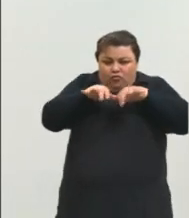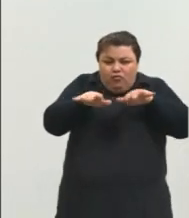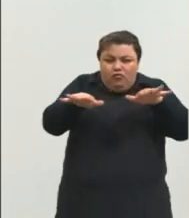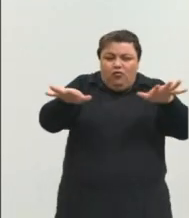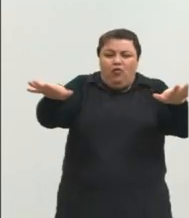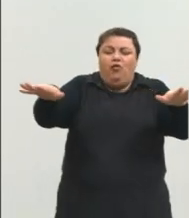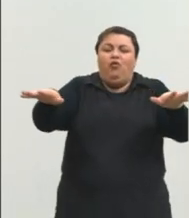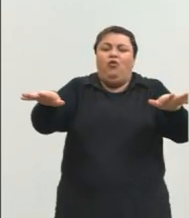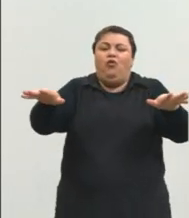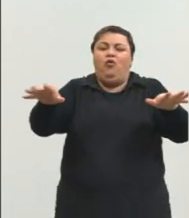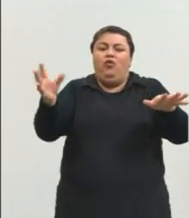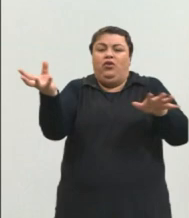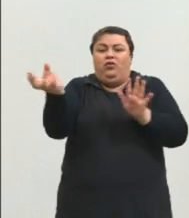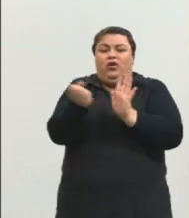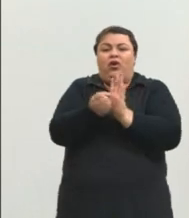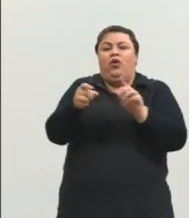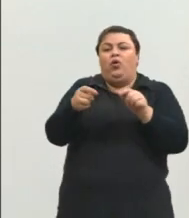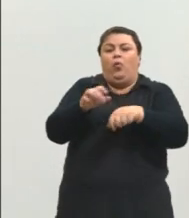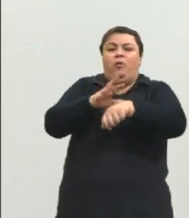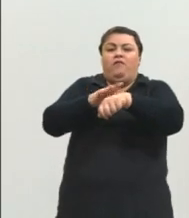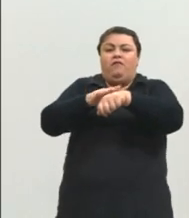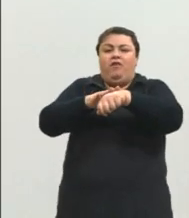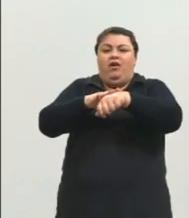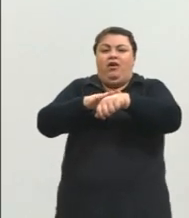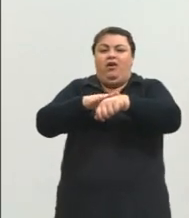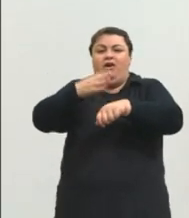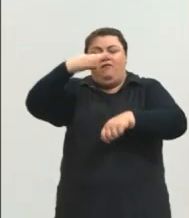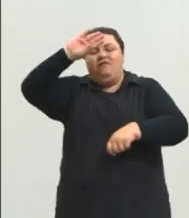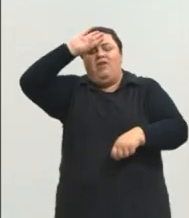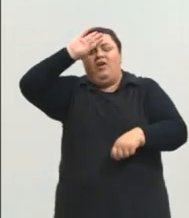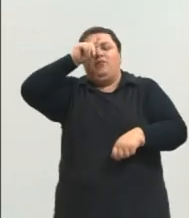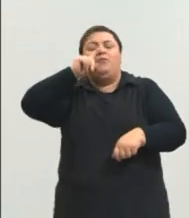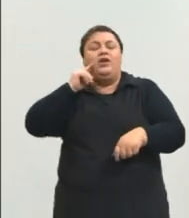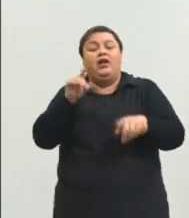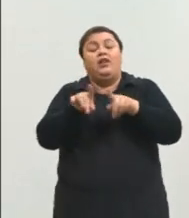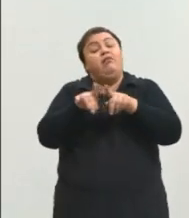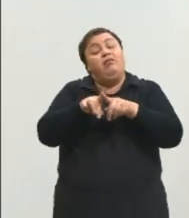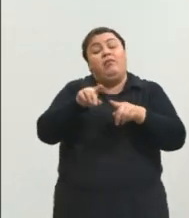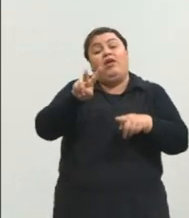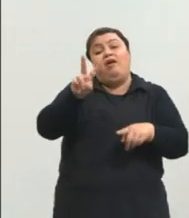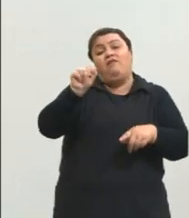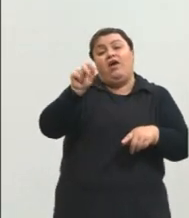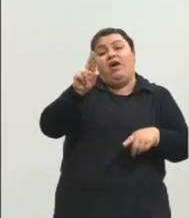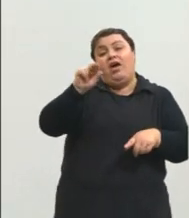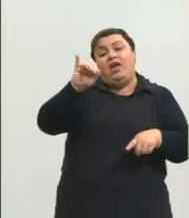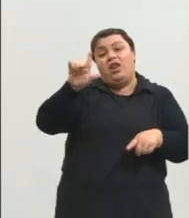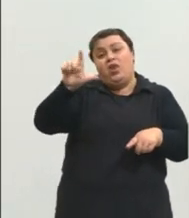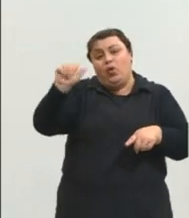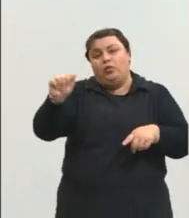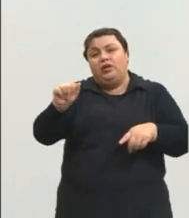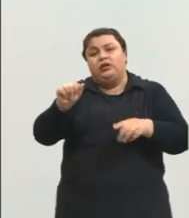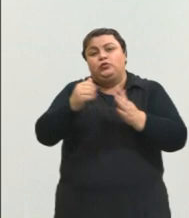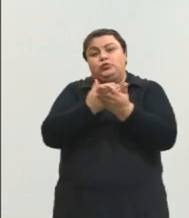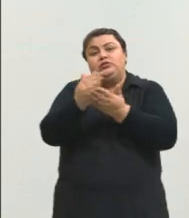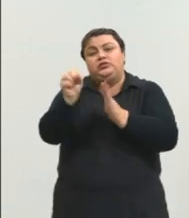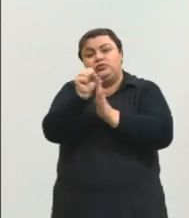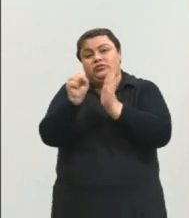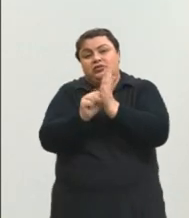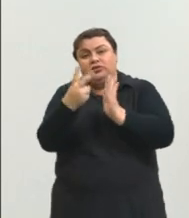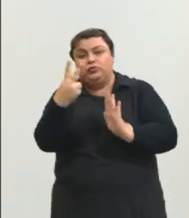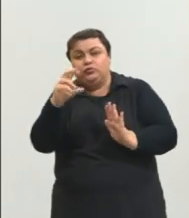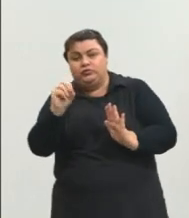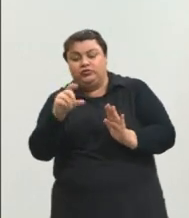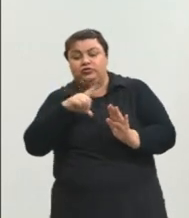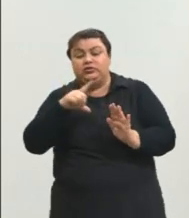como a febre amarela e a varíola. E, no início do século XX, teve um surto de varíola na cidade.